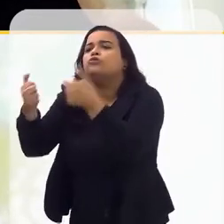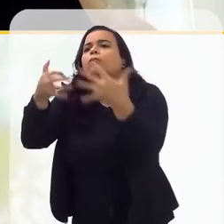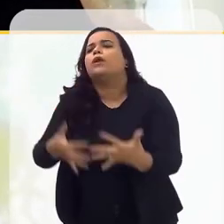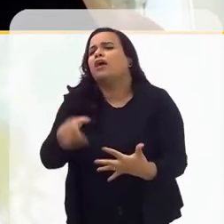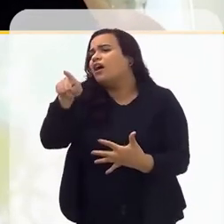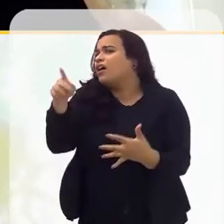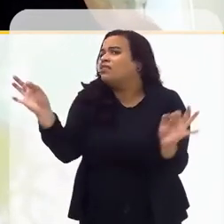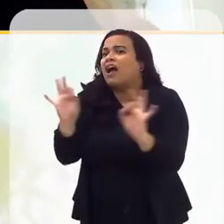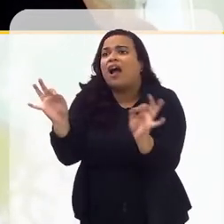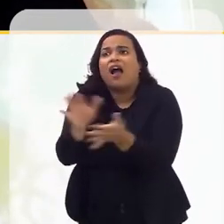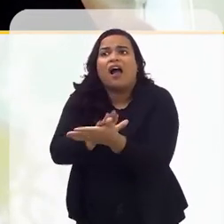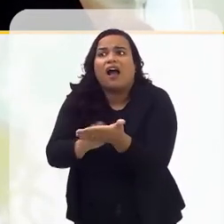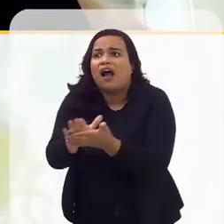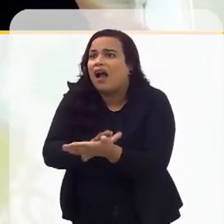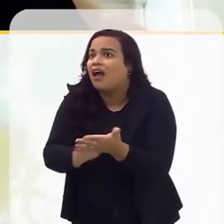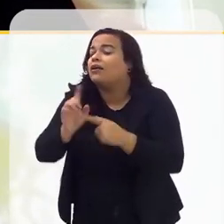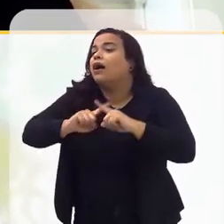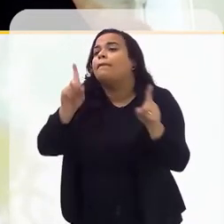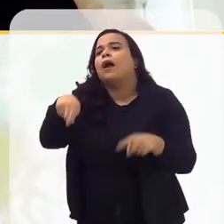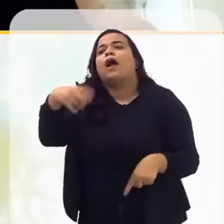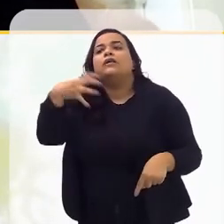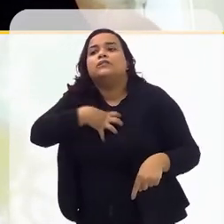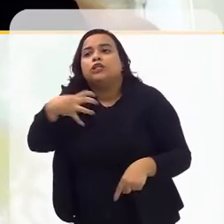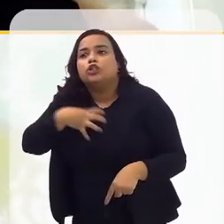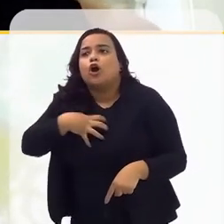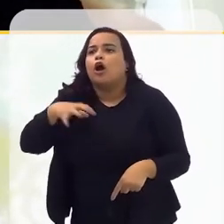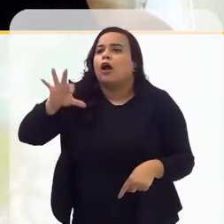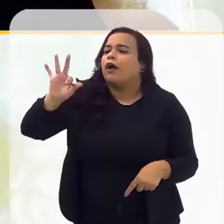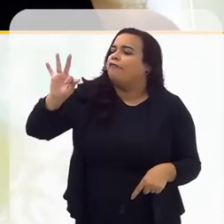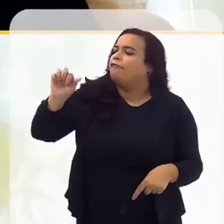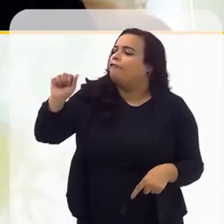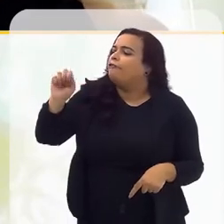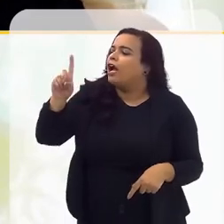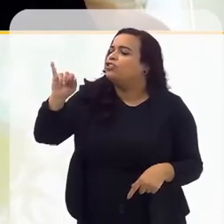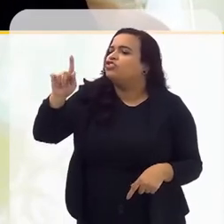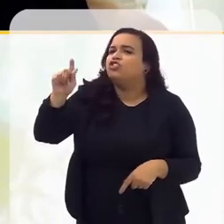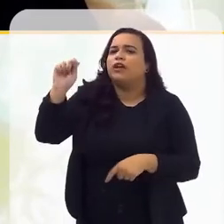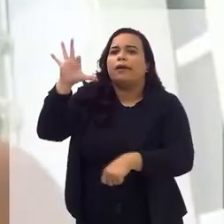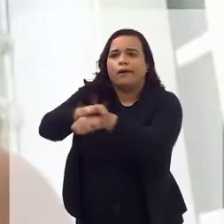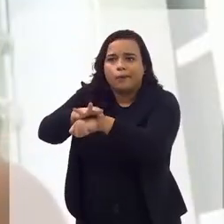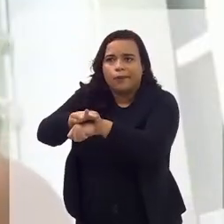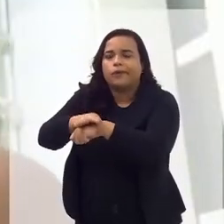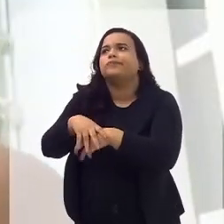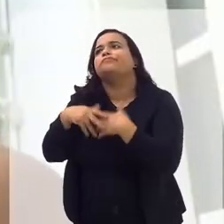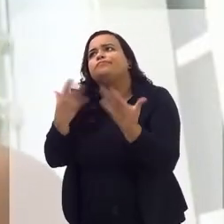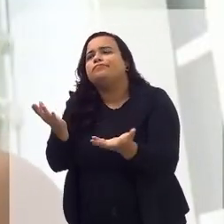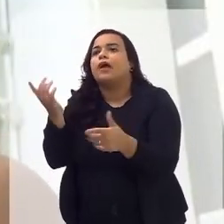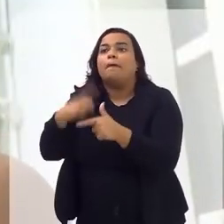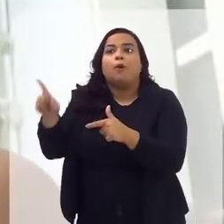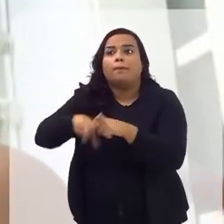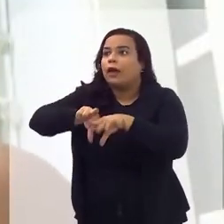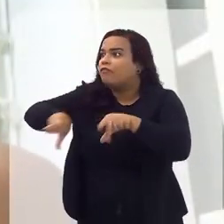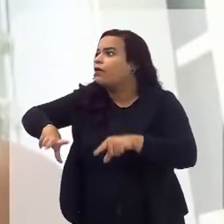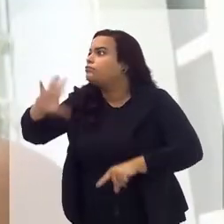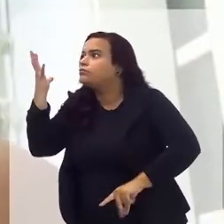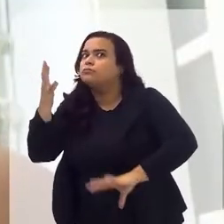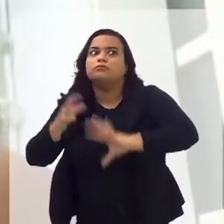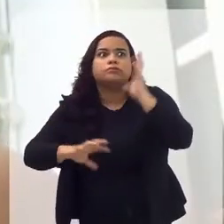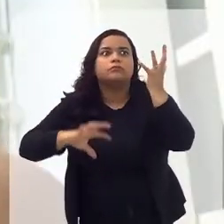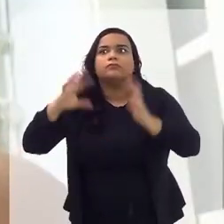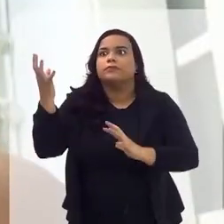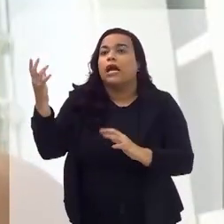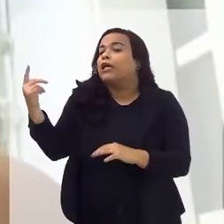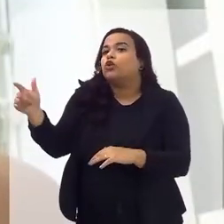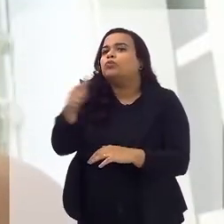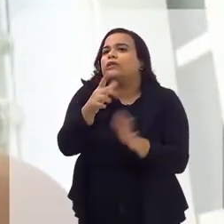médico e ele diz: bom, você não tem nada, mas você está com sintomas, todos os sintomas de uma fadiga crônica. E esses problemas só vão aumentando. E eles